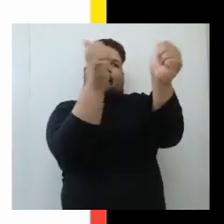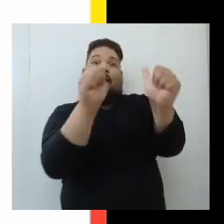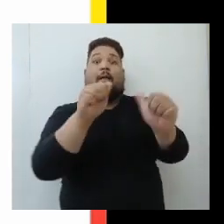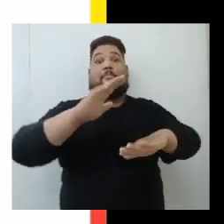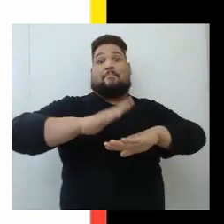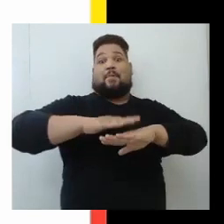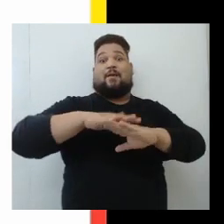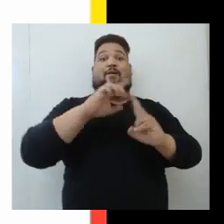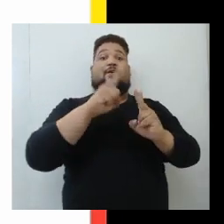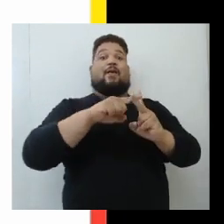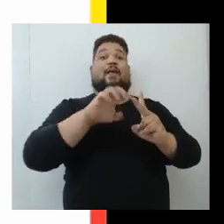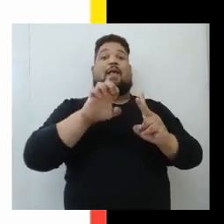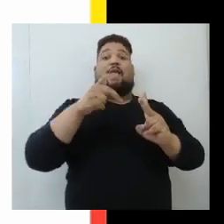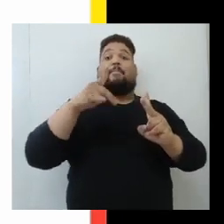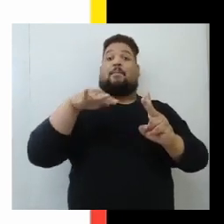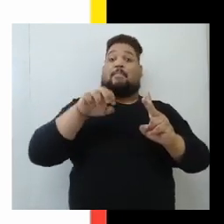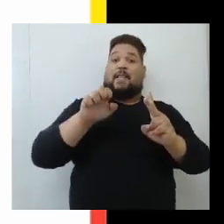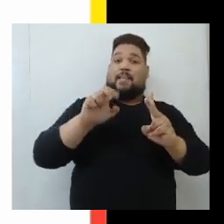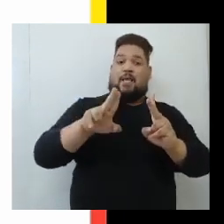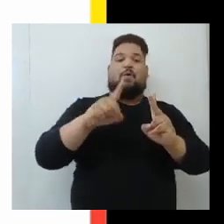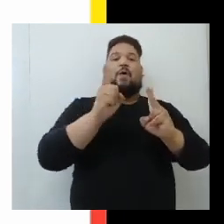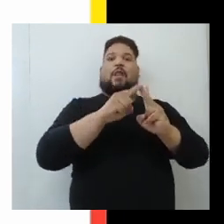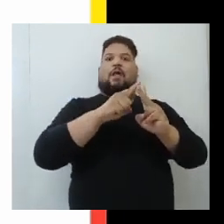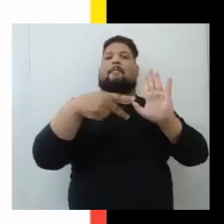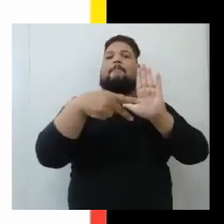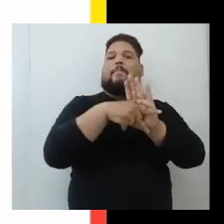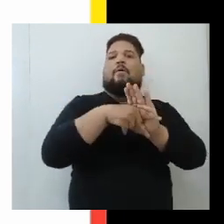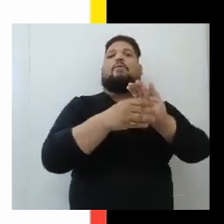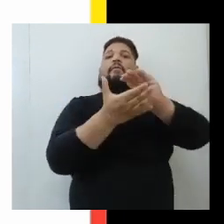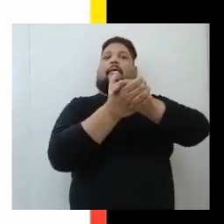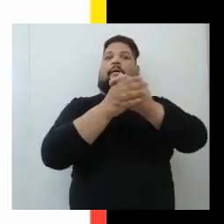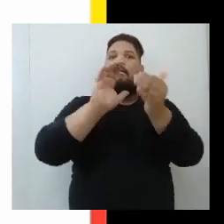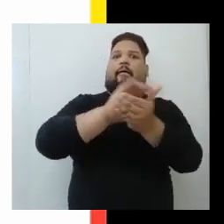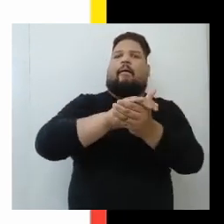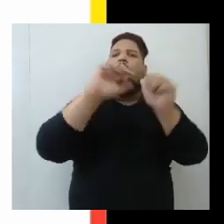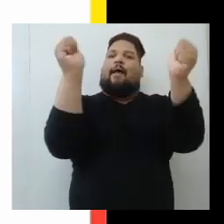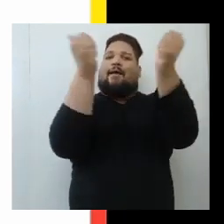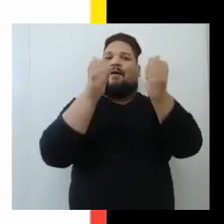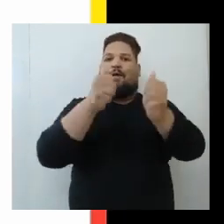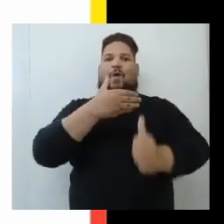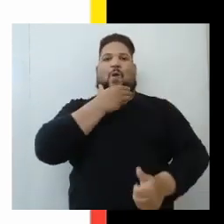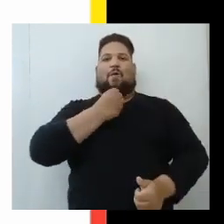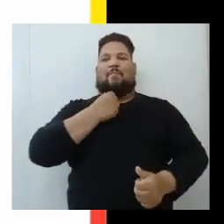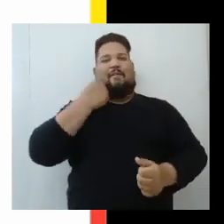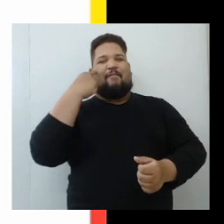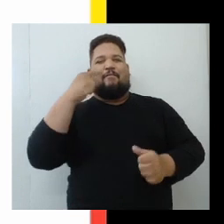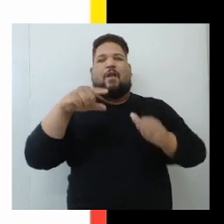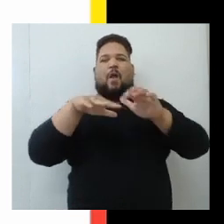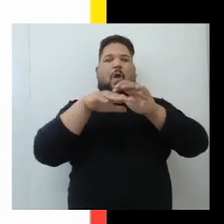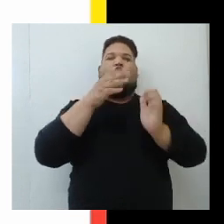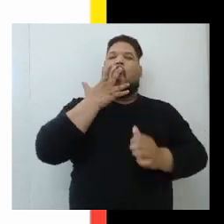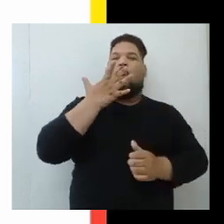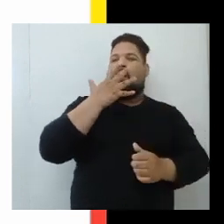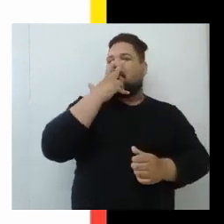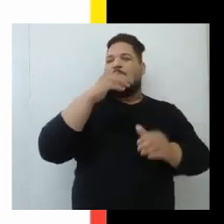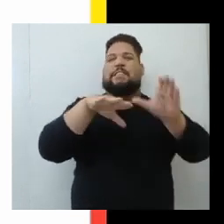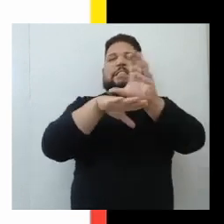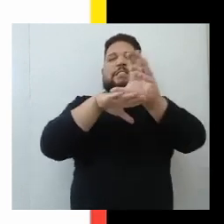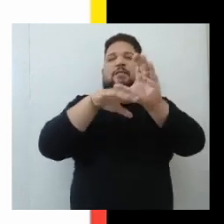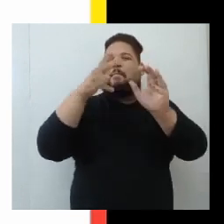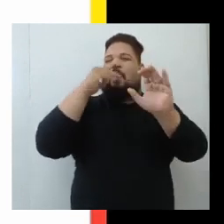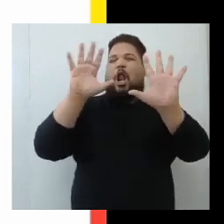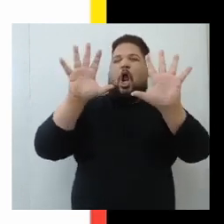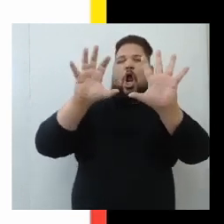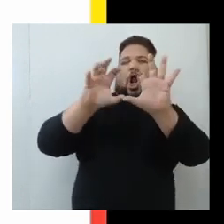Epimeteu, o molde humano de barro. Você pode ver que ele aparece com uma tonalidade mais cinzenta, mais